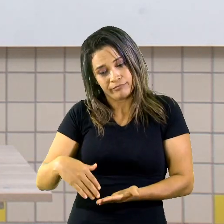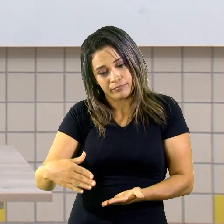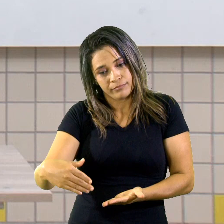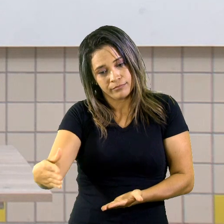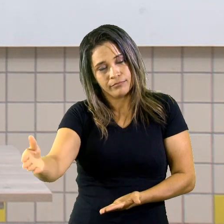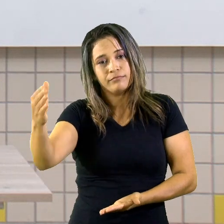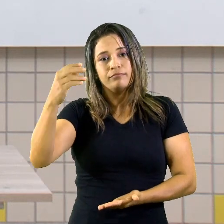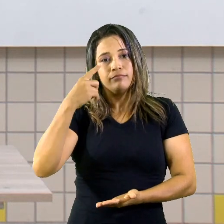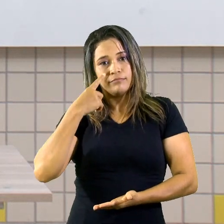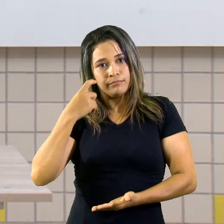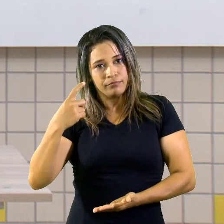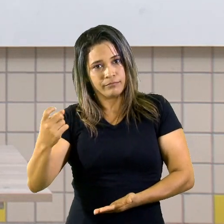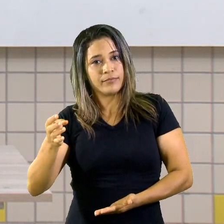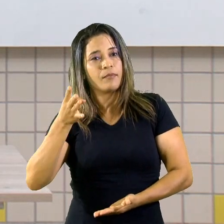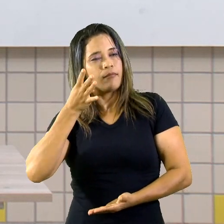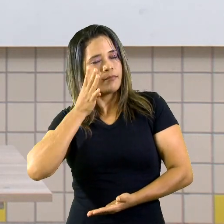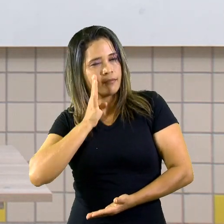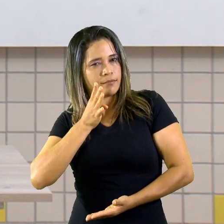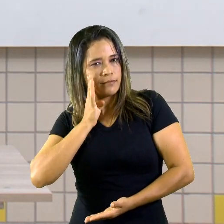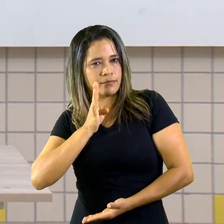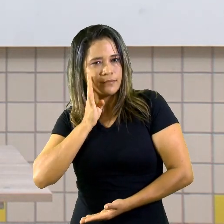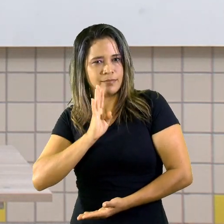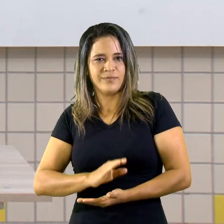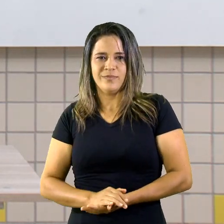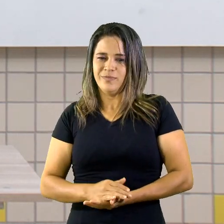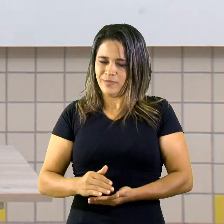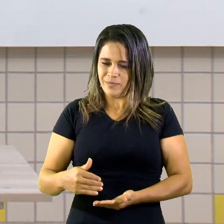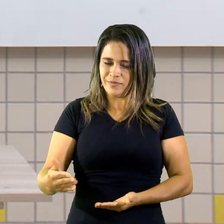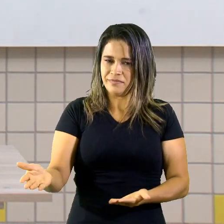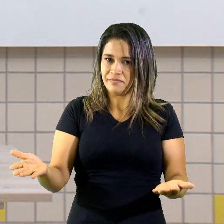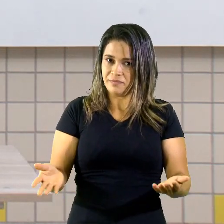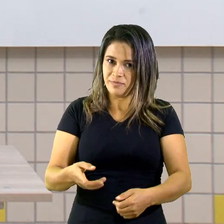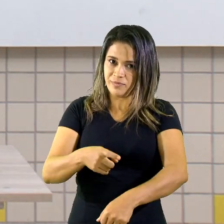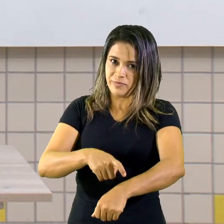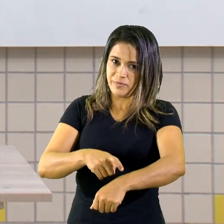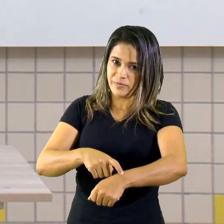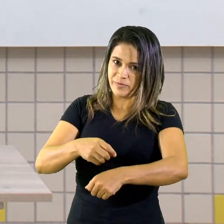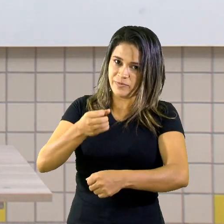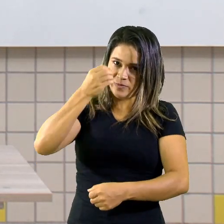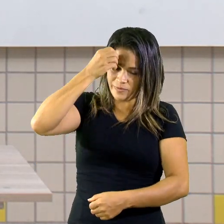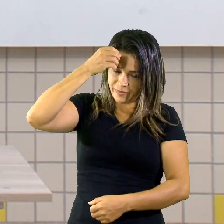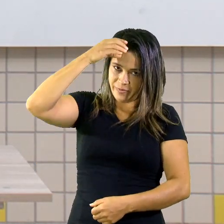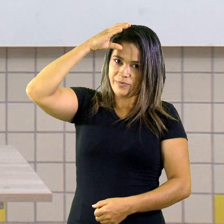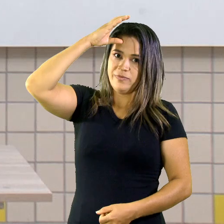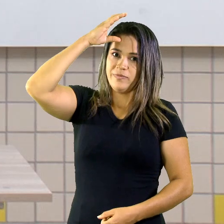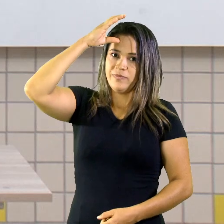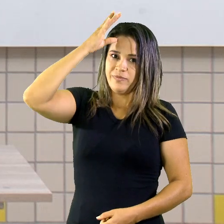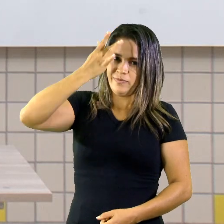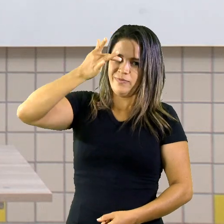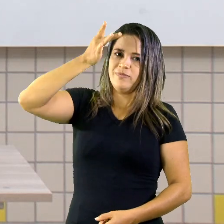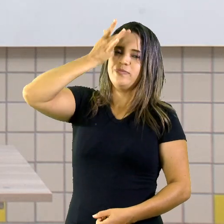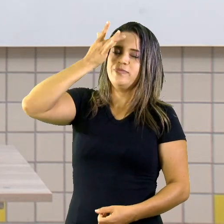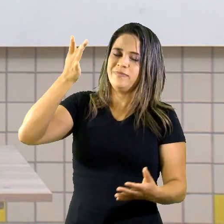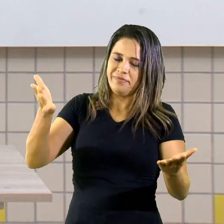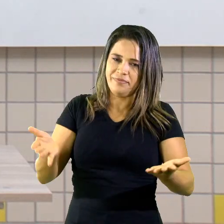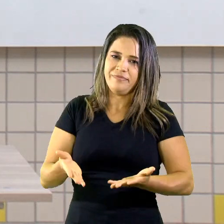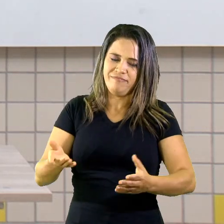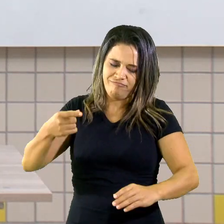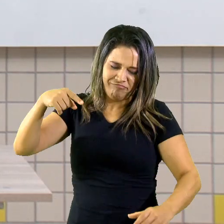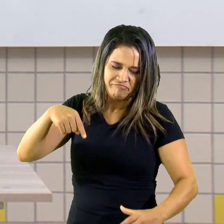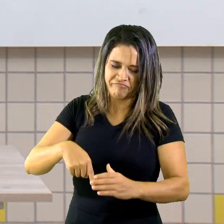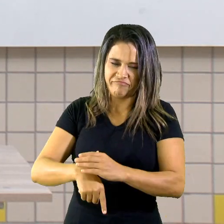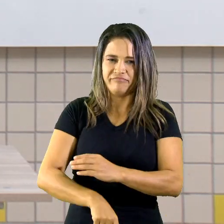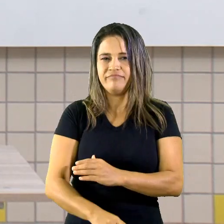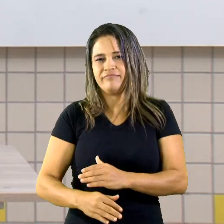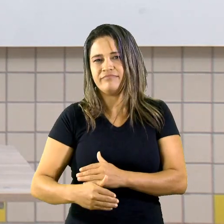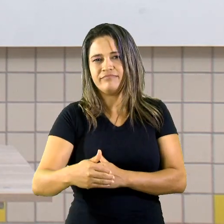isso. Vocês vão ver o tanto que é legal a partir desse momento que vocês aprenderem esse conhecimento agora. E quando ficar mais aprofundado para frente, vocês vão ver